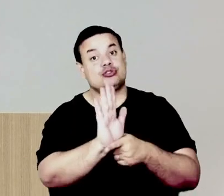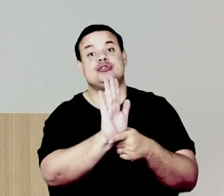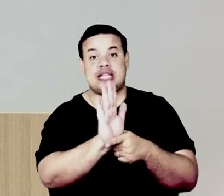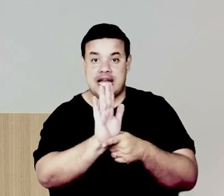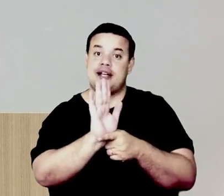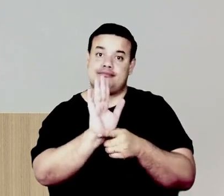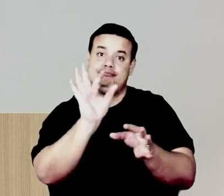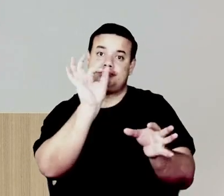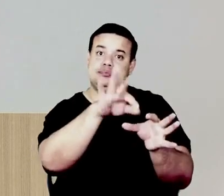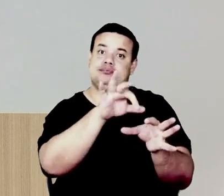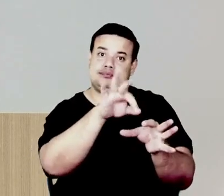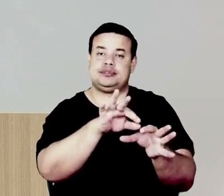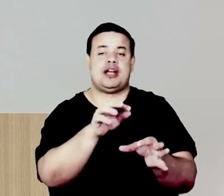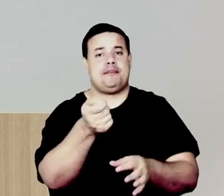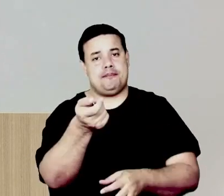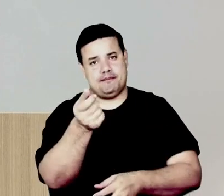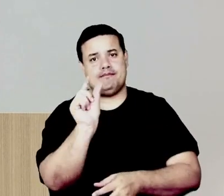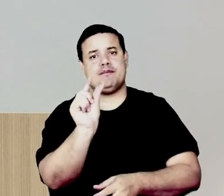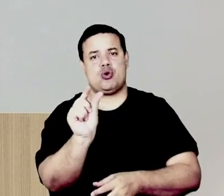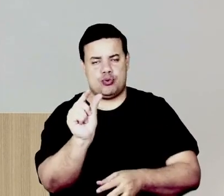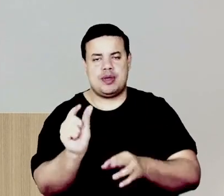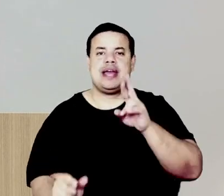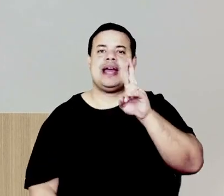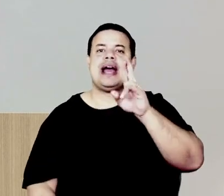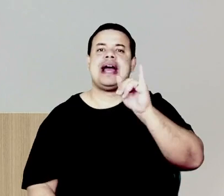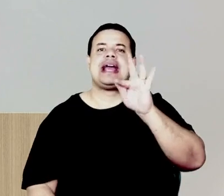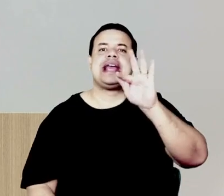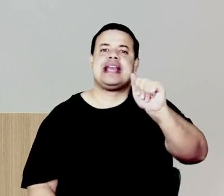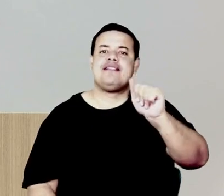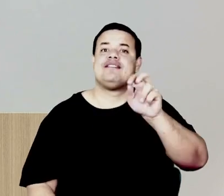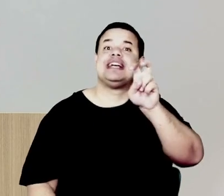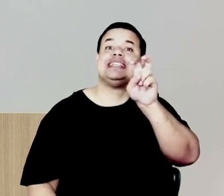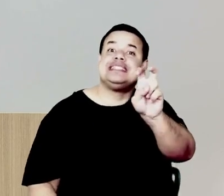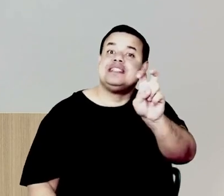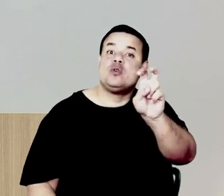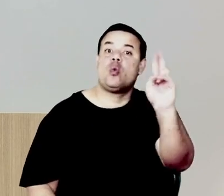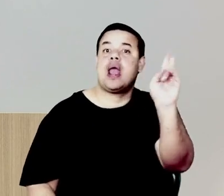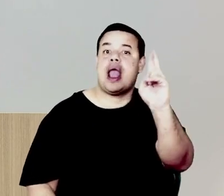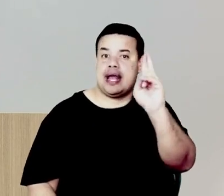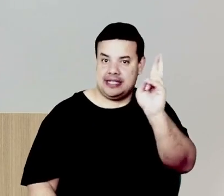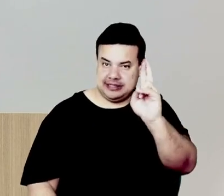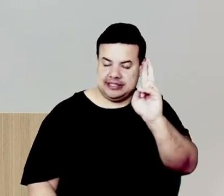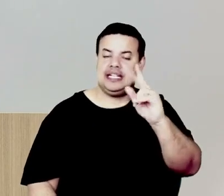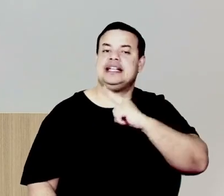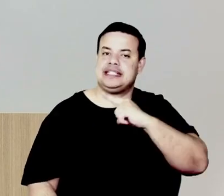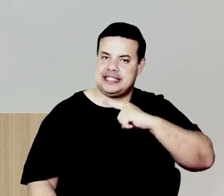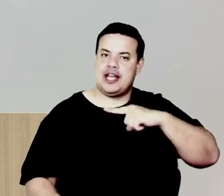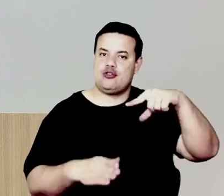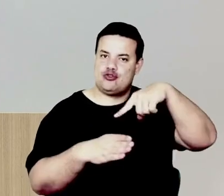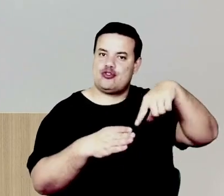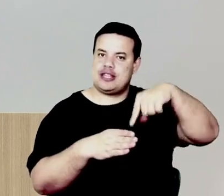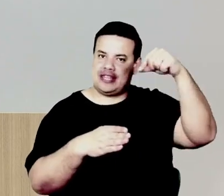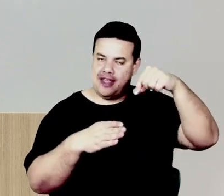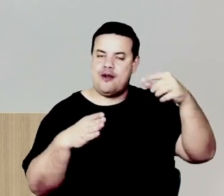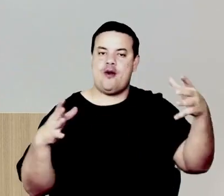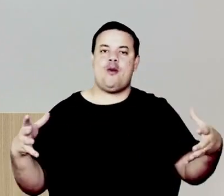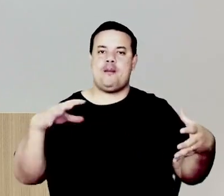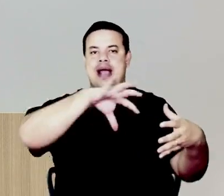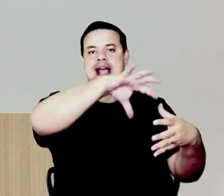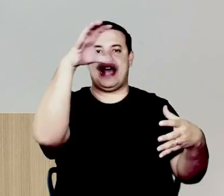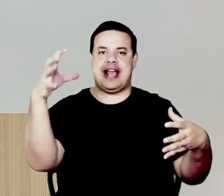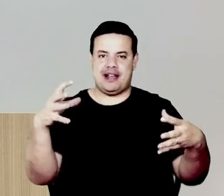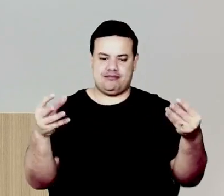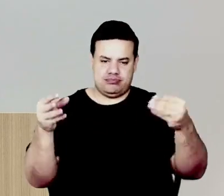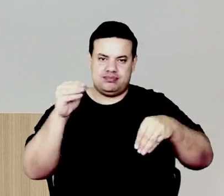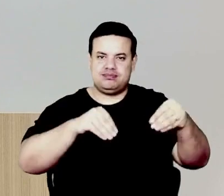custa apenas R$ 5. Nós vamos estar sorteando uma cesta para o Dia das Mães. Quem puder ajudar, principalmente essas pessoas que